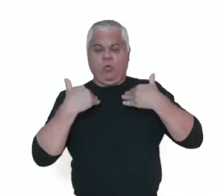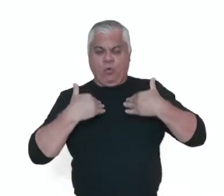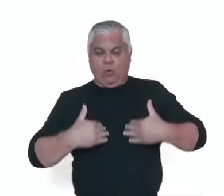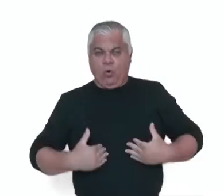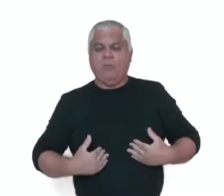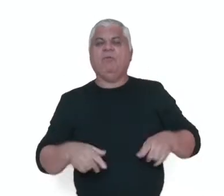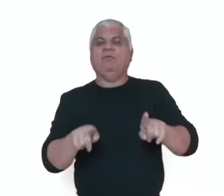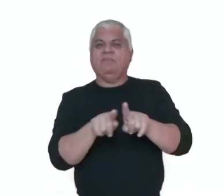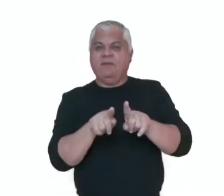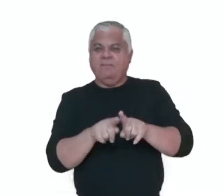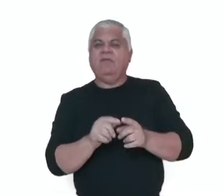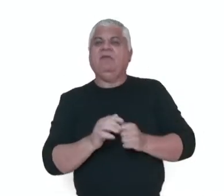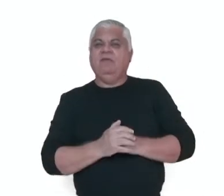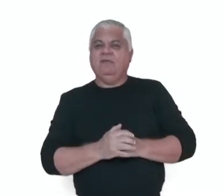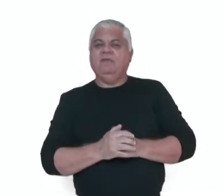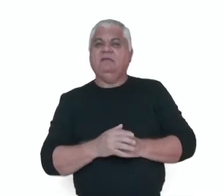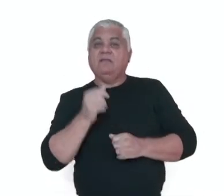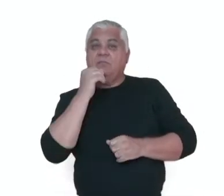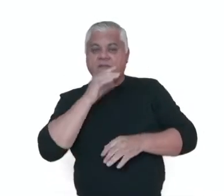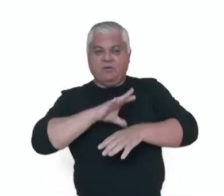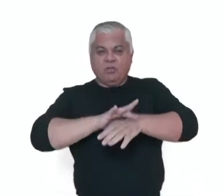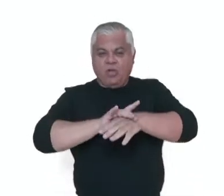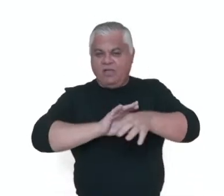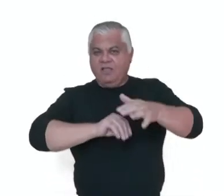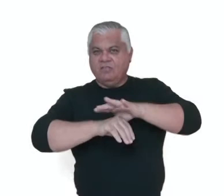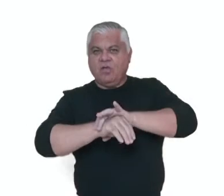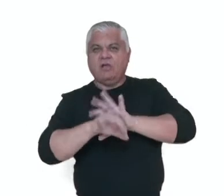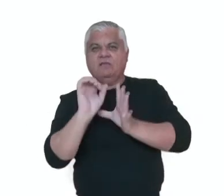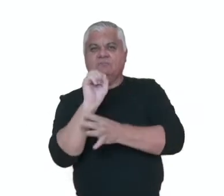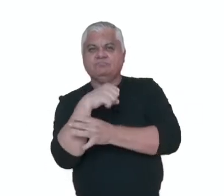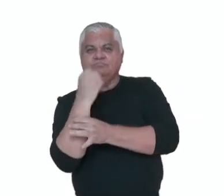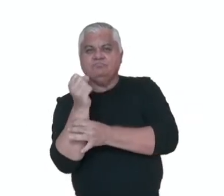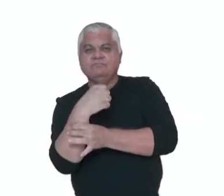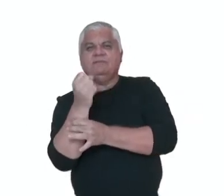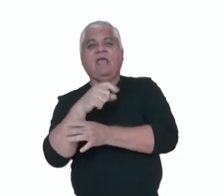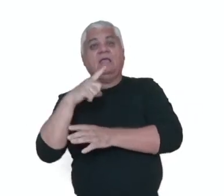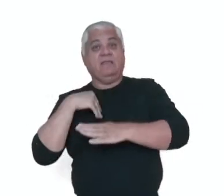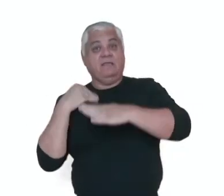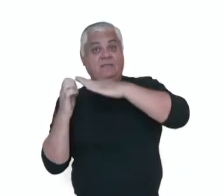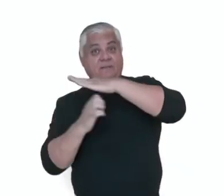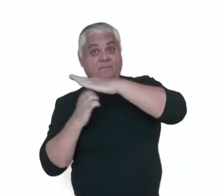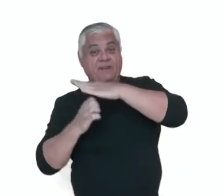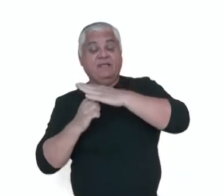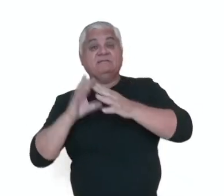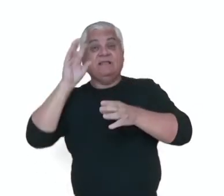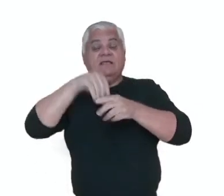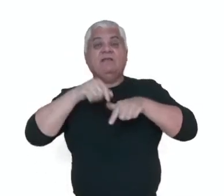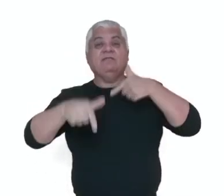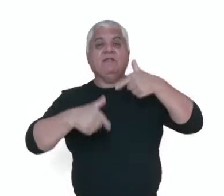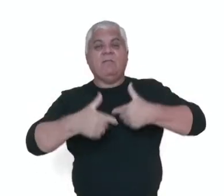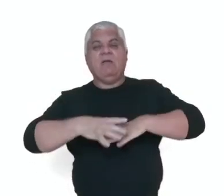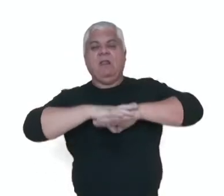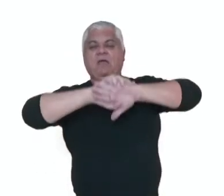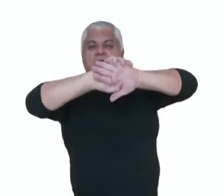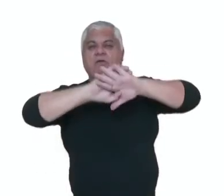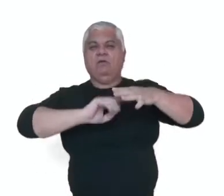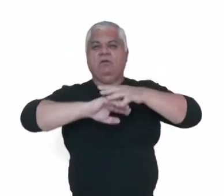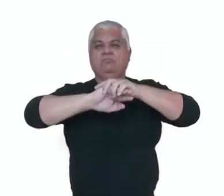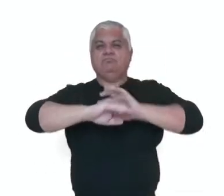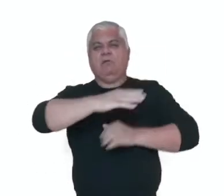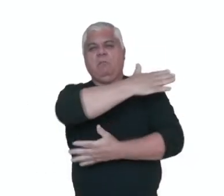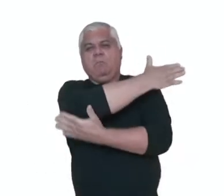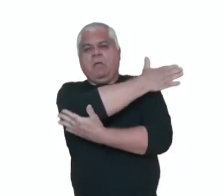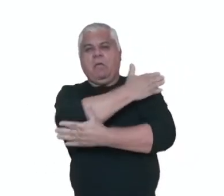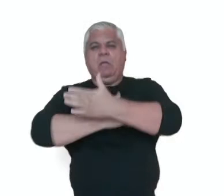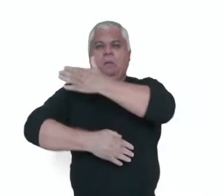e a cinesioterapia, né? A laboral muito utilizada pelas empresas para evitar ali lesões associadas ao